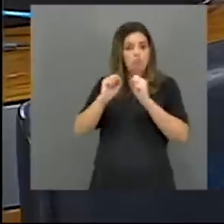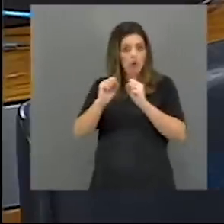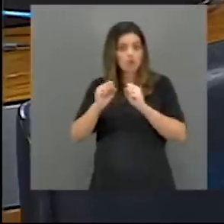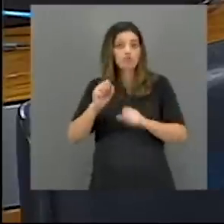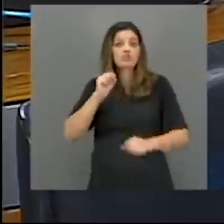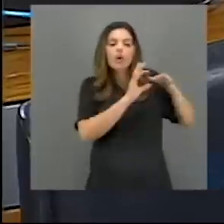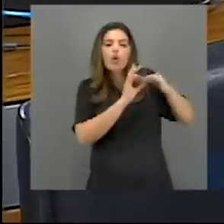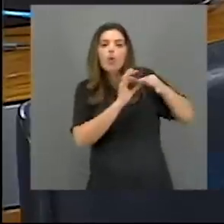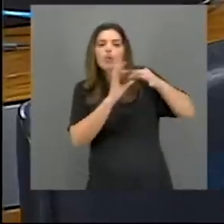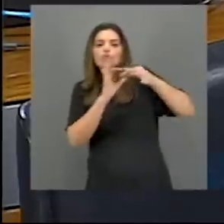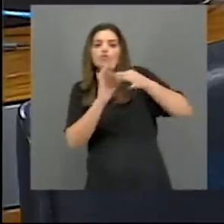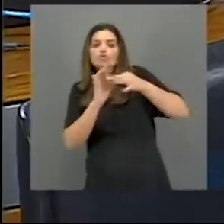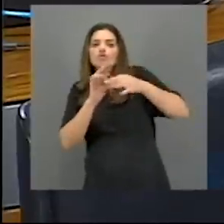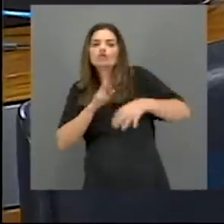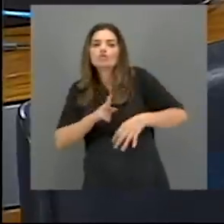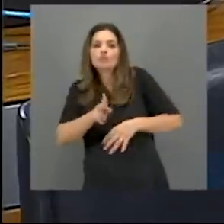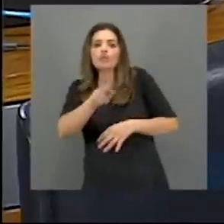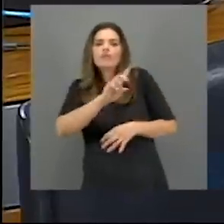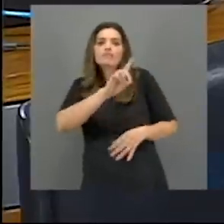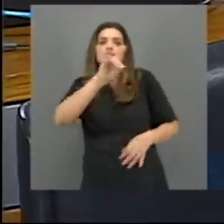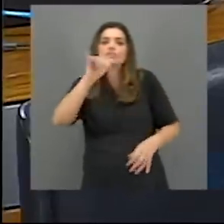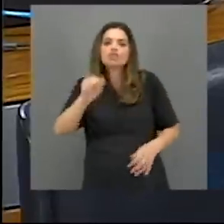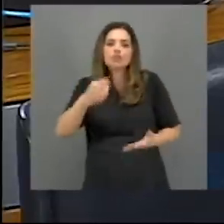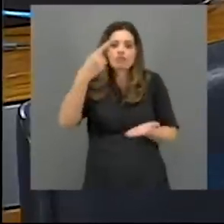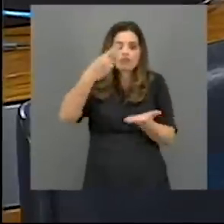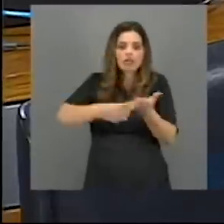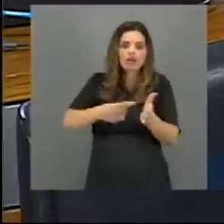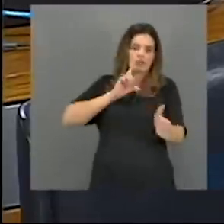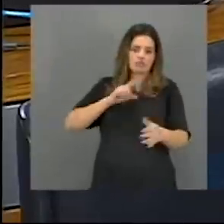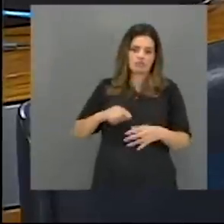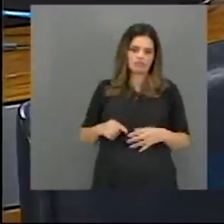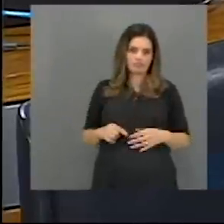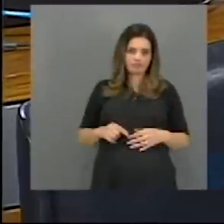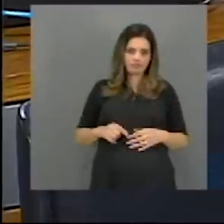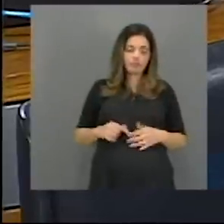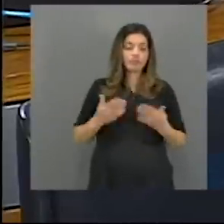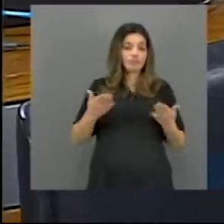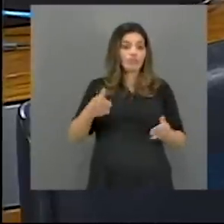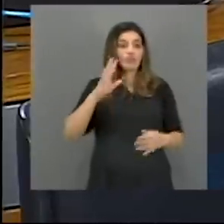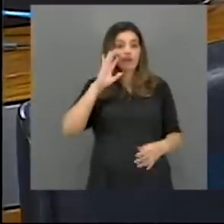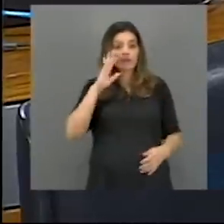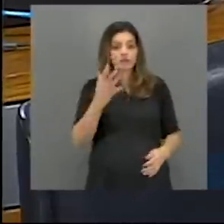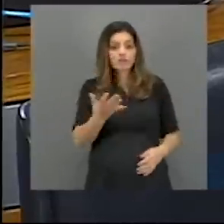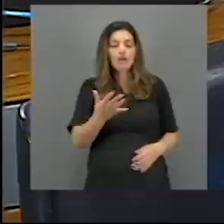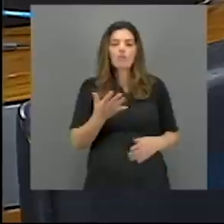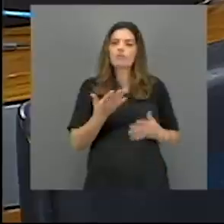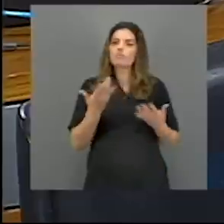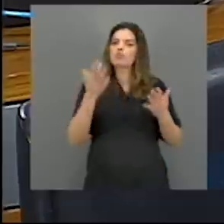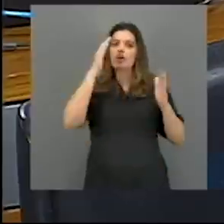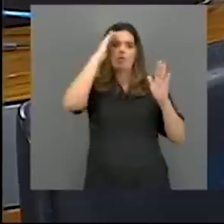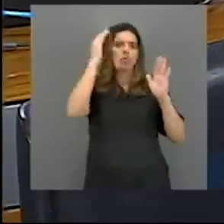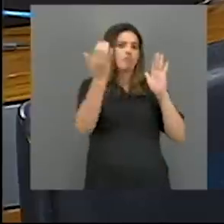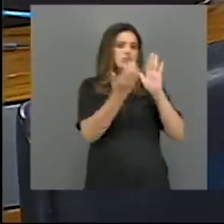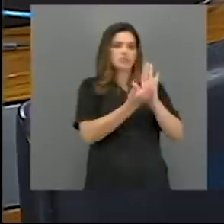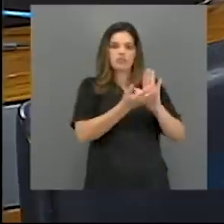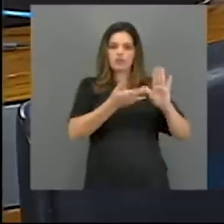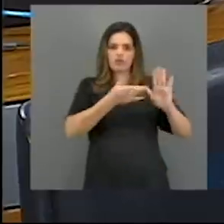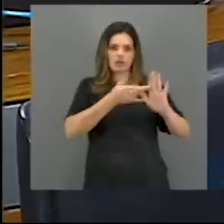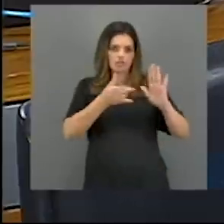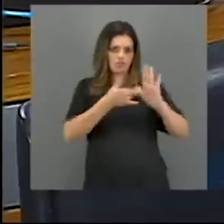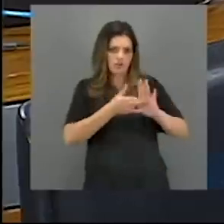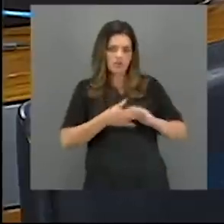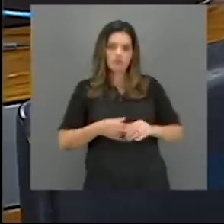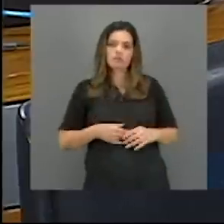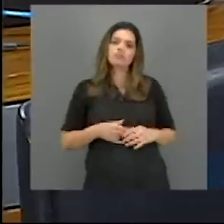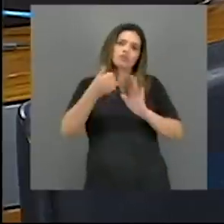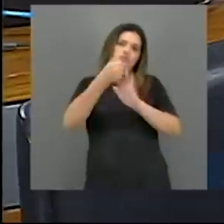sua continuação ocorrer em data e hora previamente estabelecidas. A referida decisão não obedeceu às normas regimentais conforme